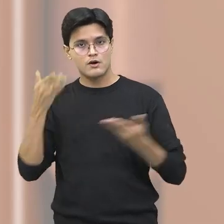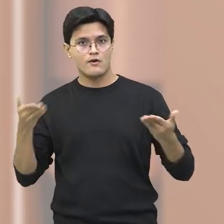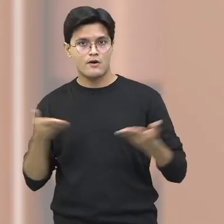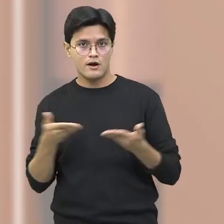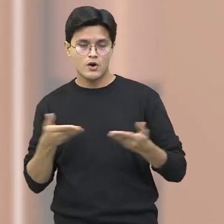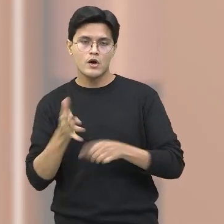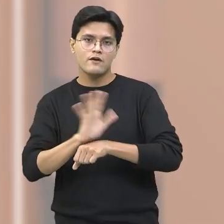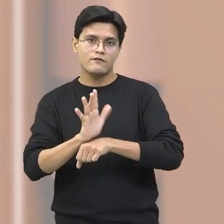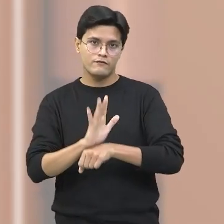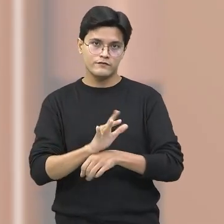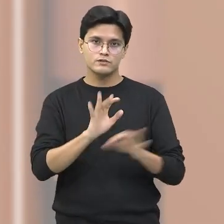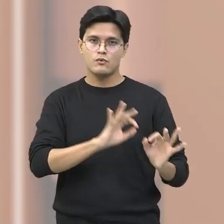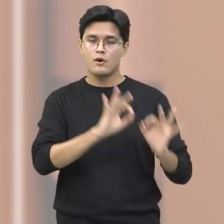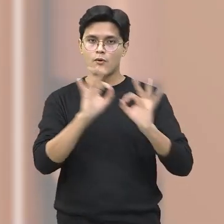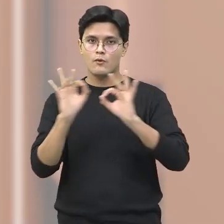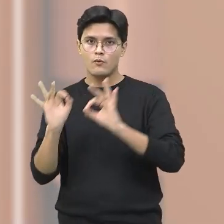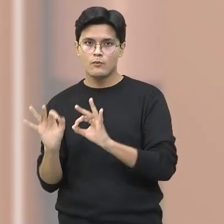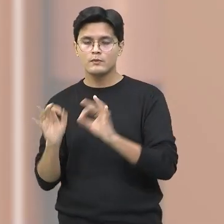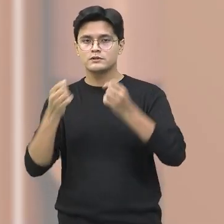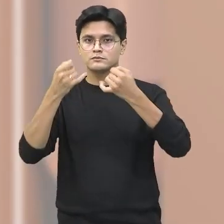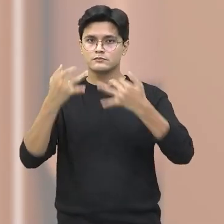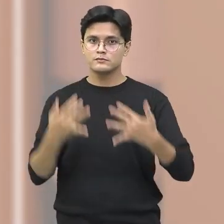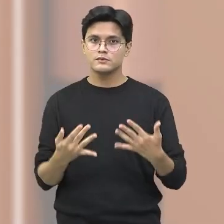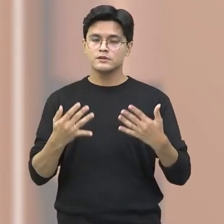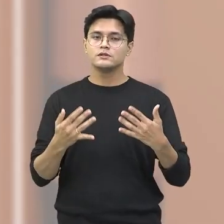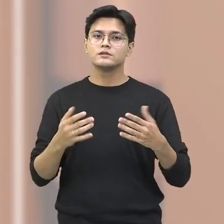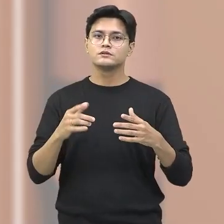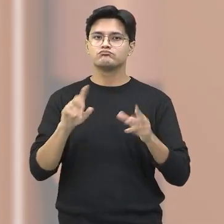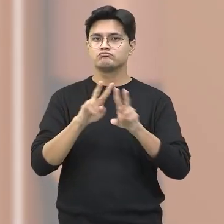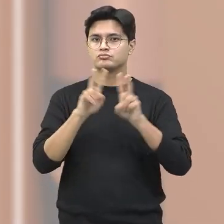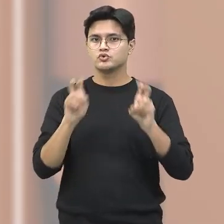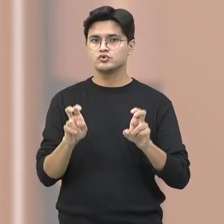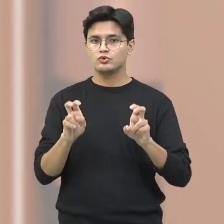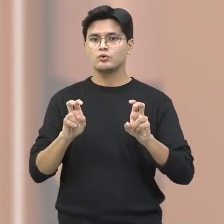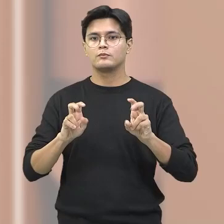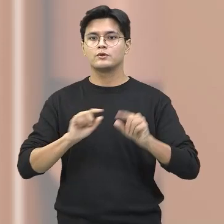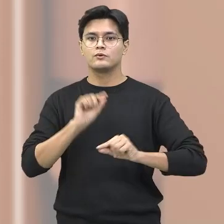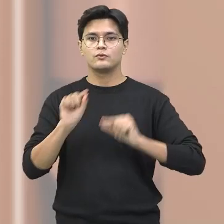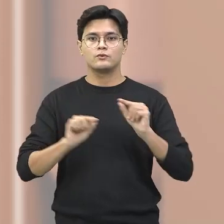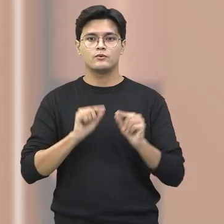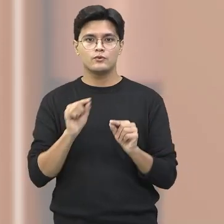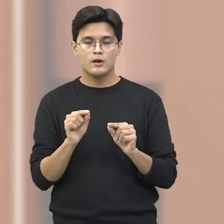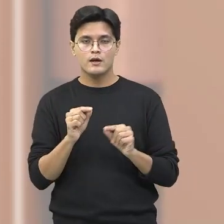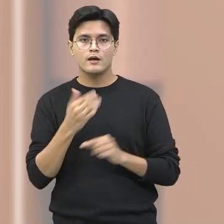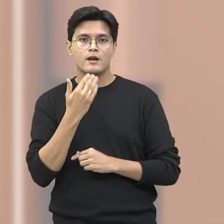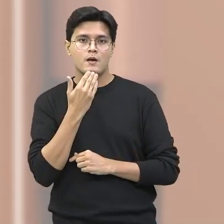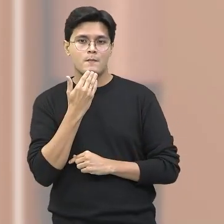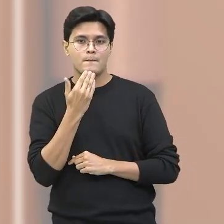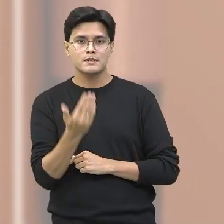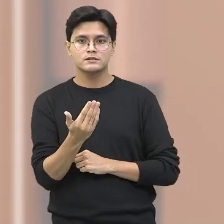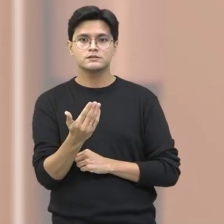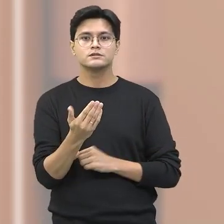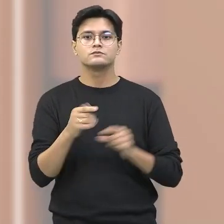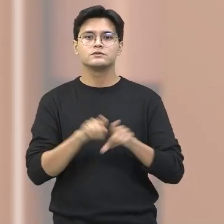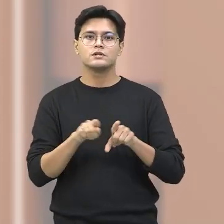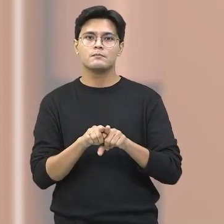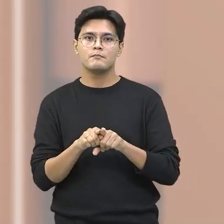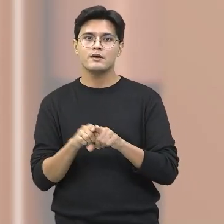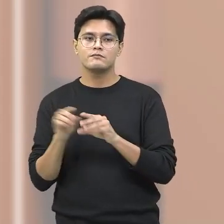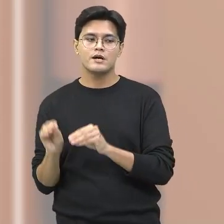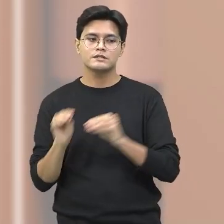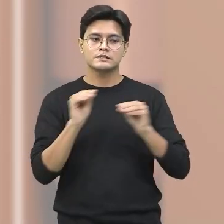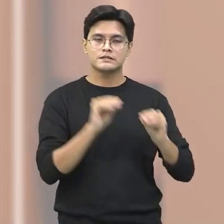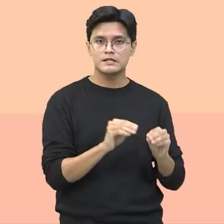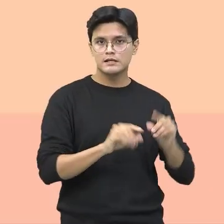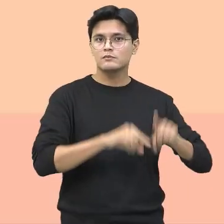um vídeo falando um pouco sobre a questão né do pedido até ali a entrega do produto